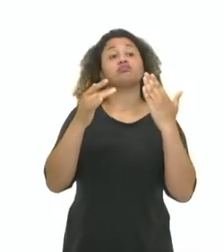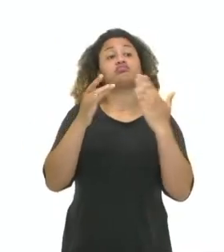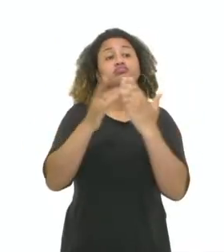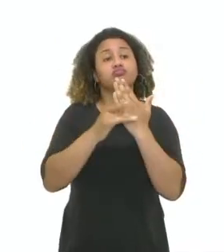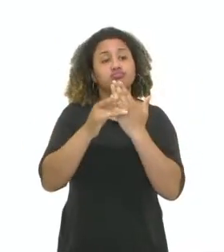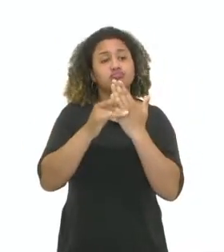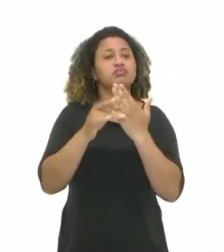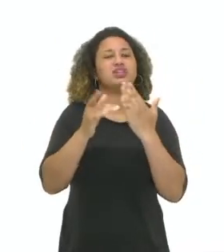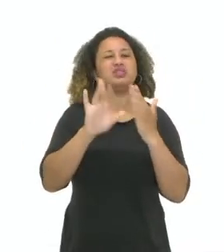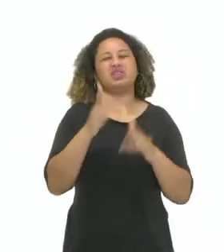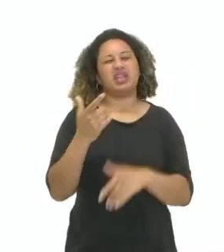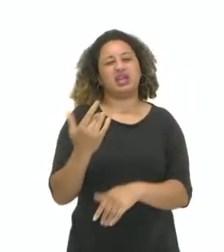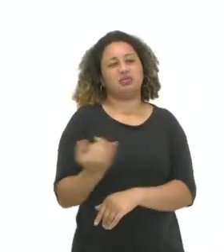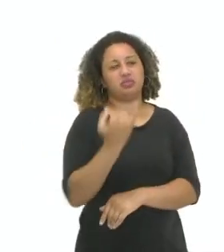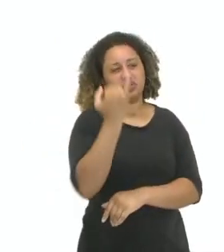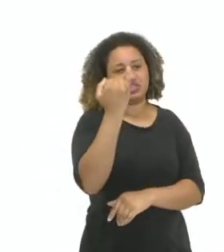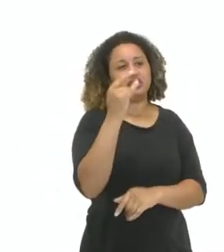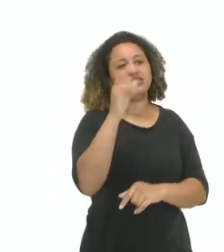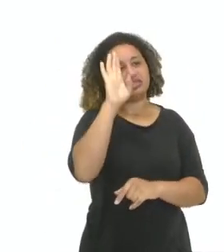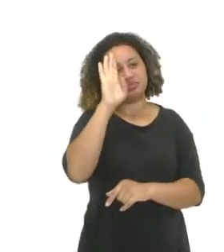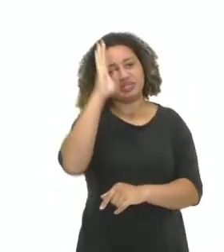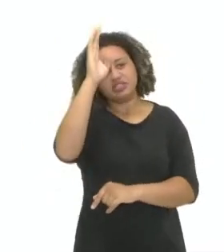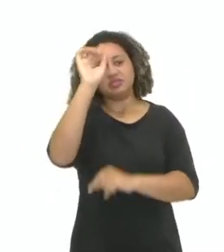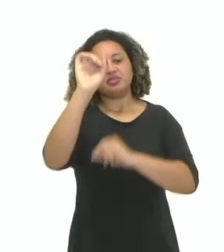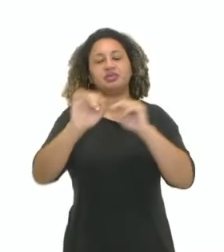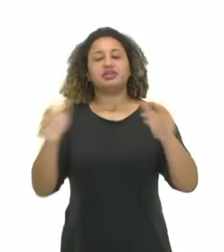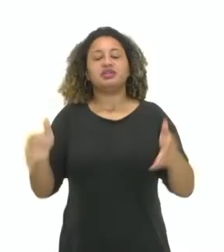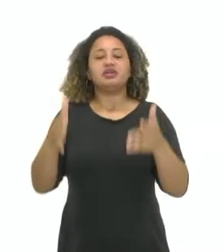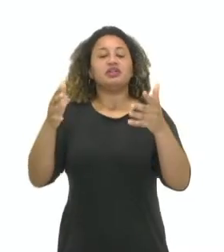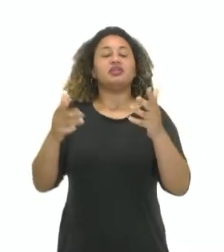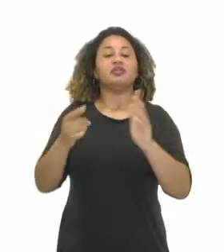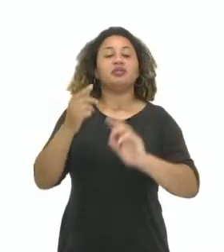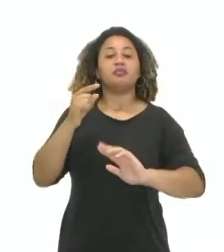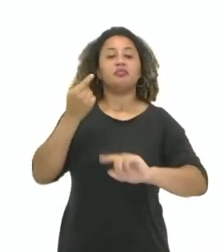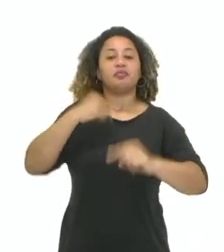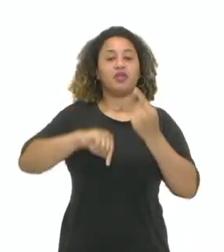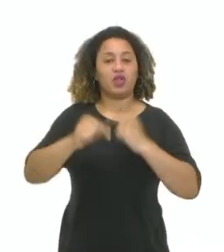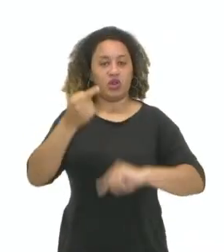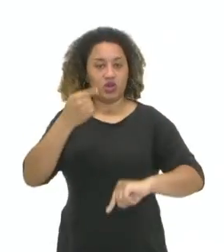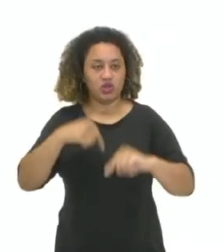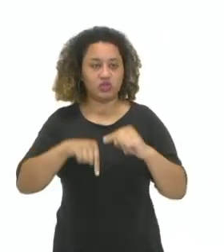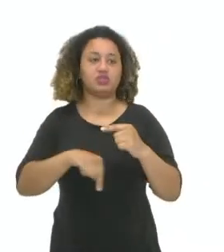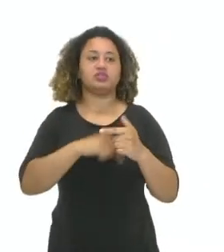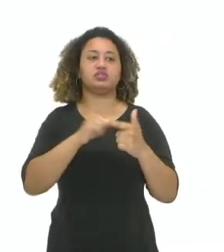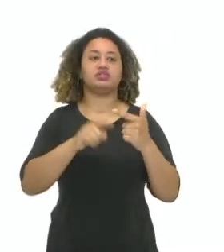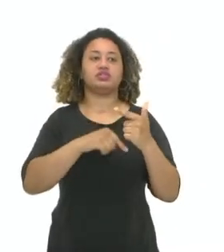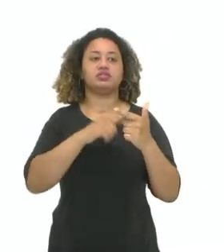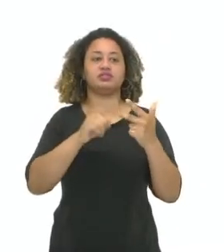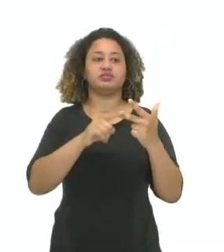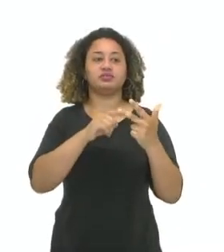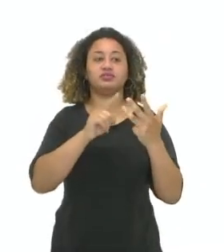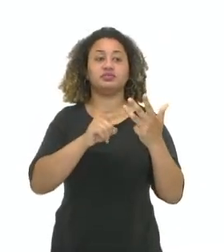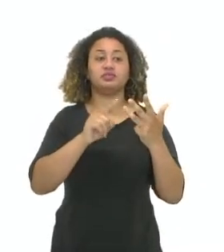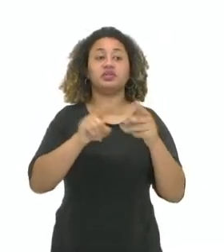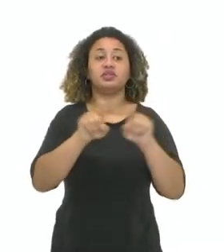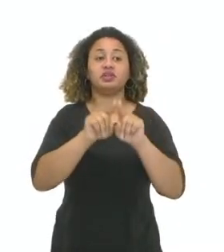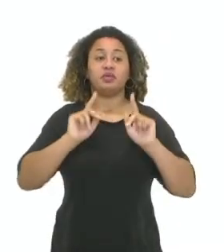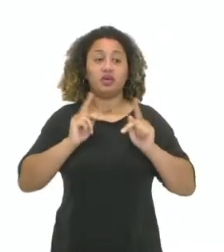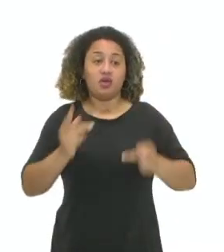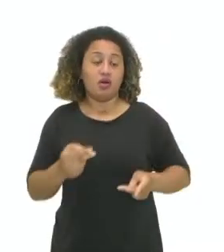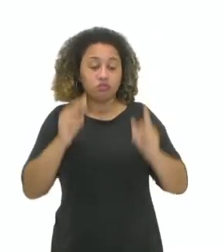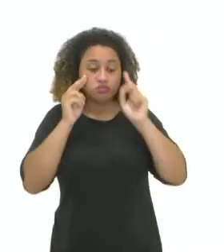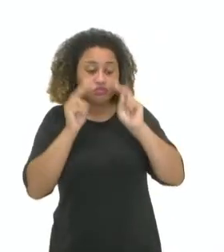menos importante, com prevalência das motivações biológicas. E repare, o ser humano é visto como